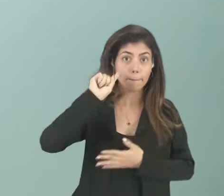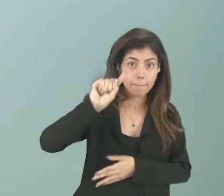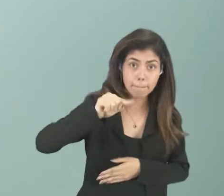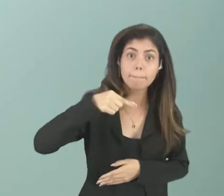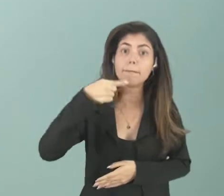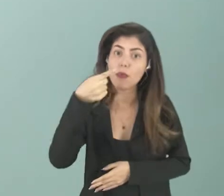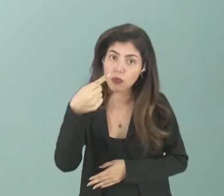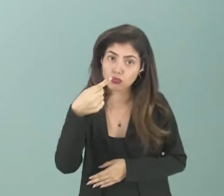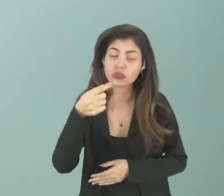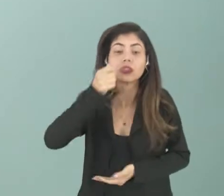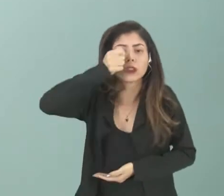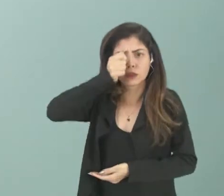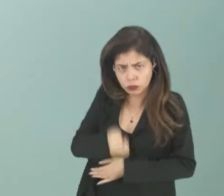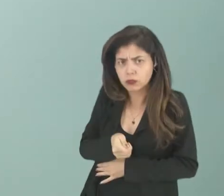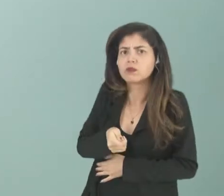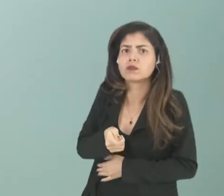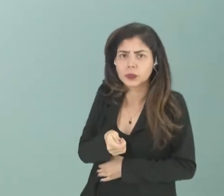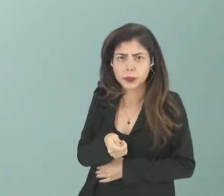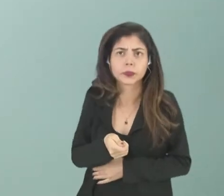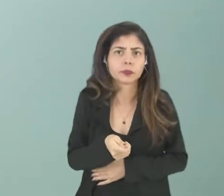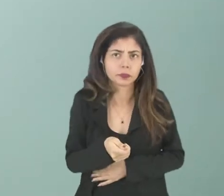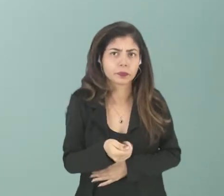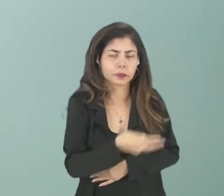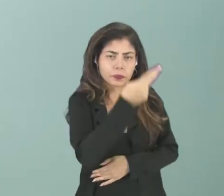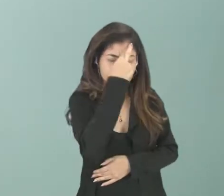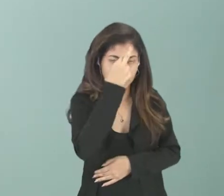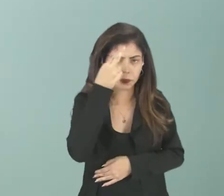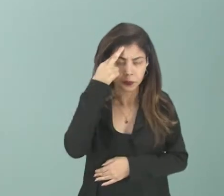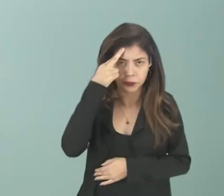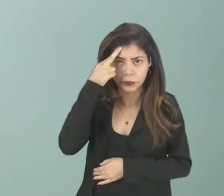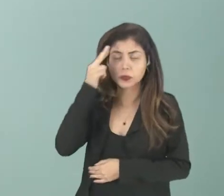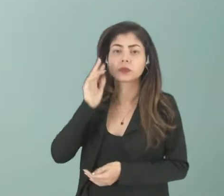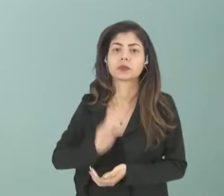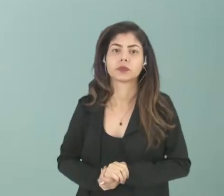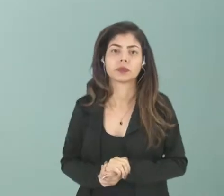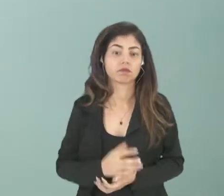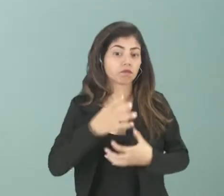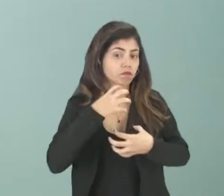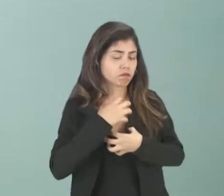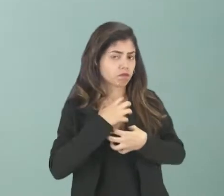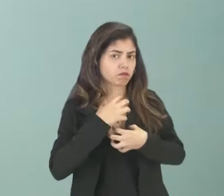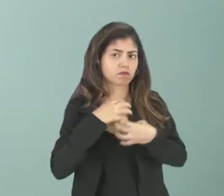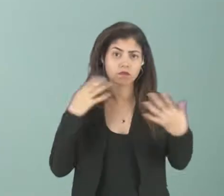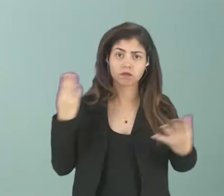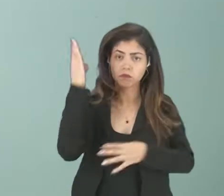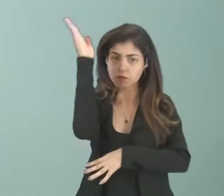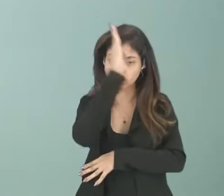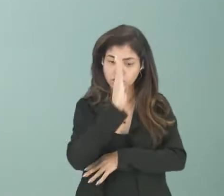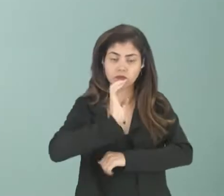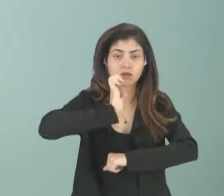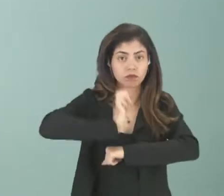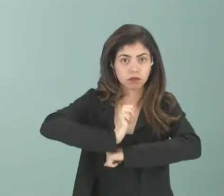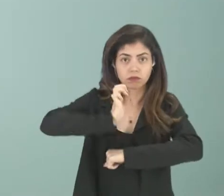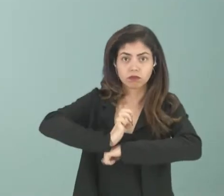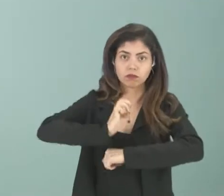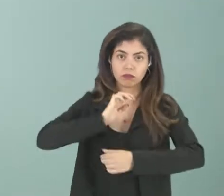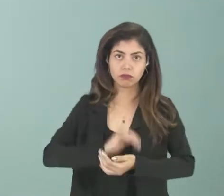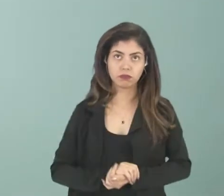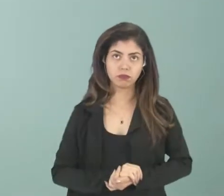pós-ditadura militar, vocês sabem, história, né? A ditadura militar foi o momento em que o Estado brasileiro, né,